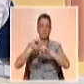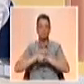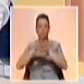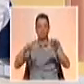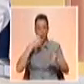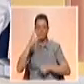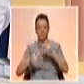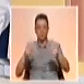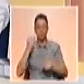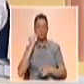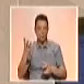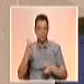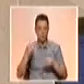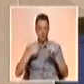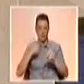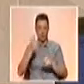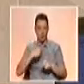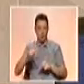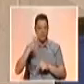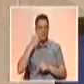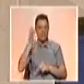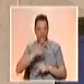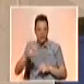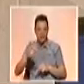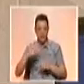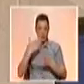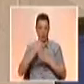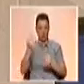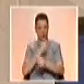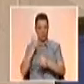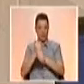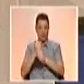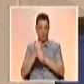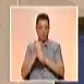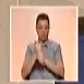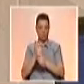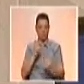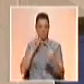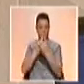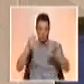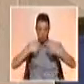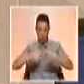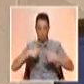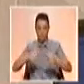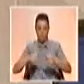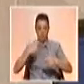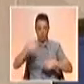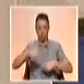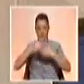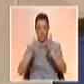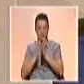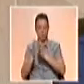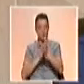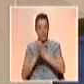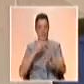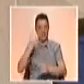às pessoas? Nós tentamos, no nosso trabalho junto dos consumidores, em todas as oportunidades que temos para o